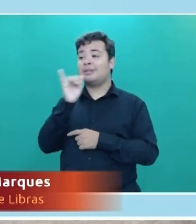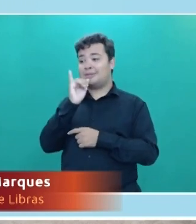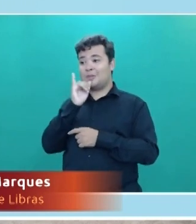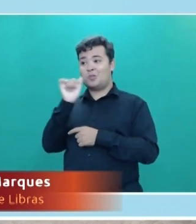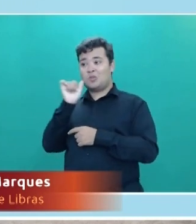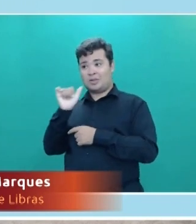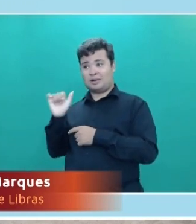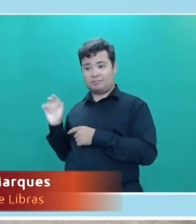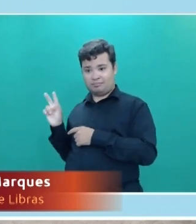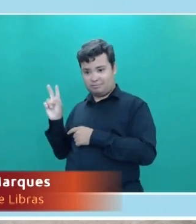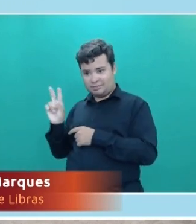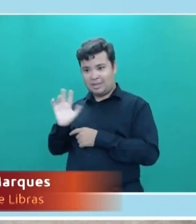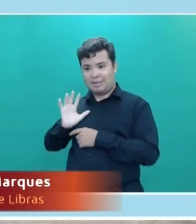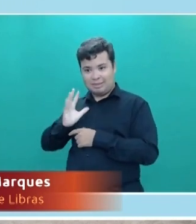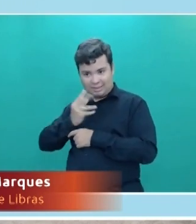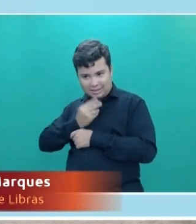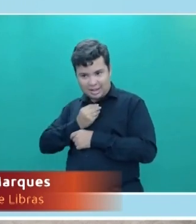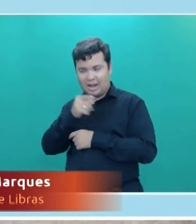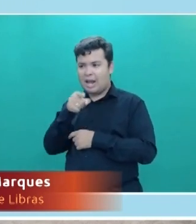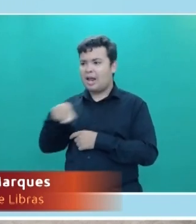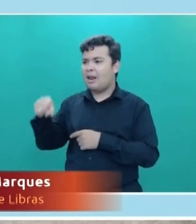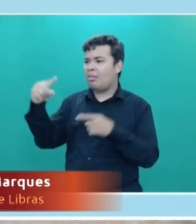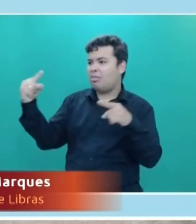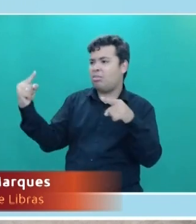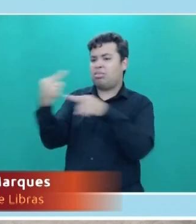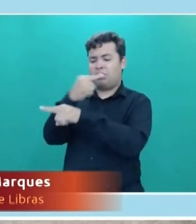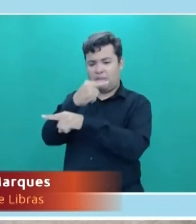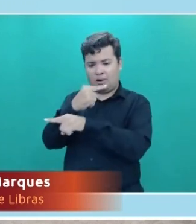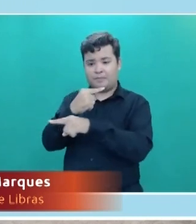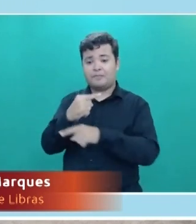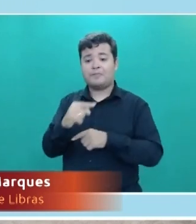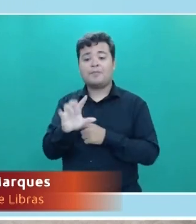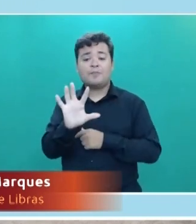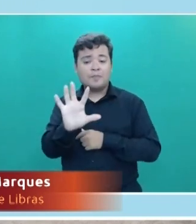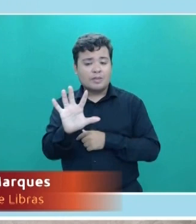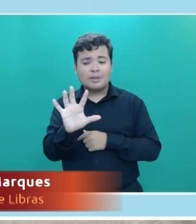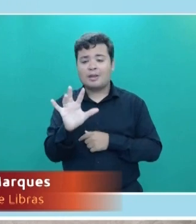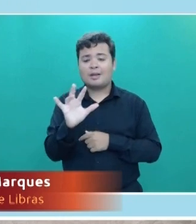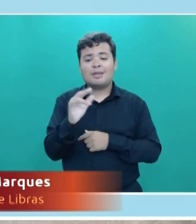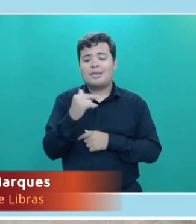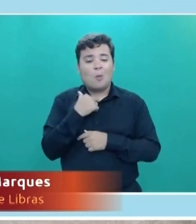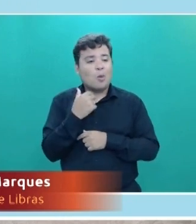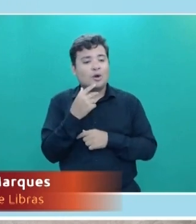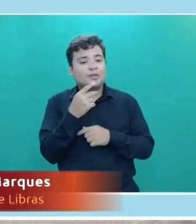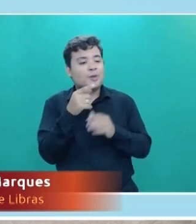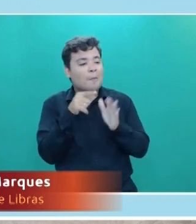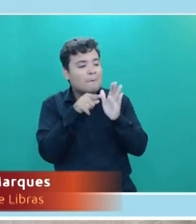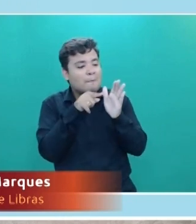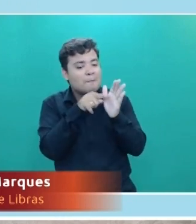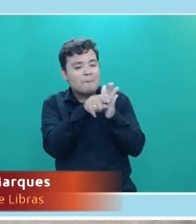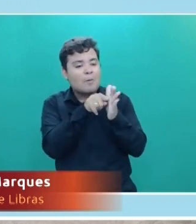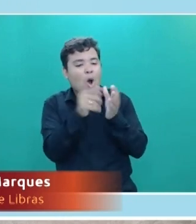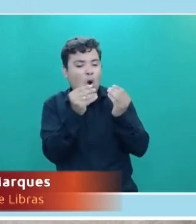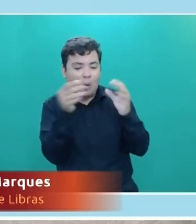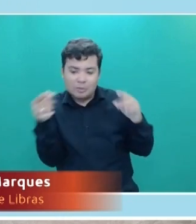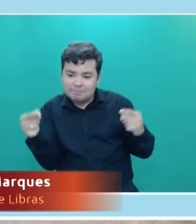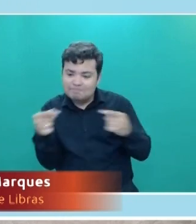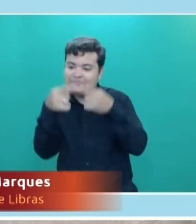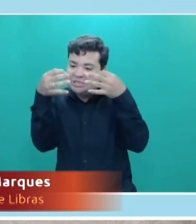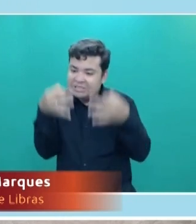gente não pode buscar muita coerências em crenças em movimentos e crenças extremistas. Quase sempre não há muita coerência,